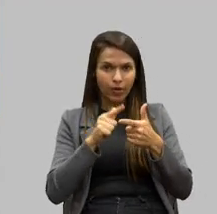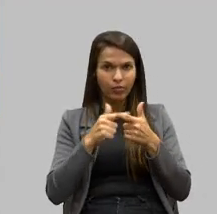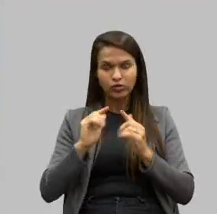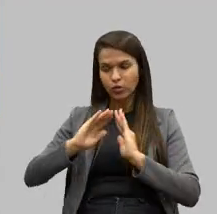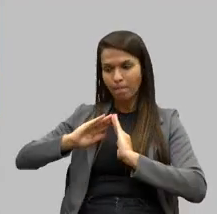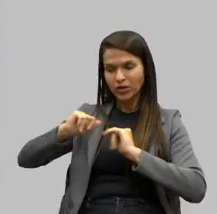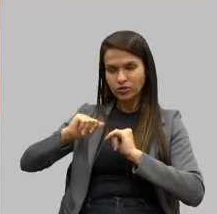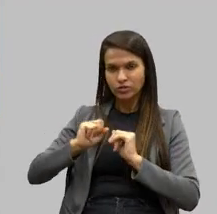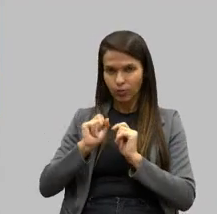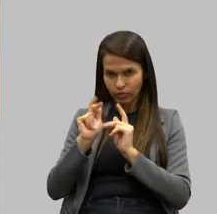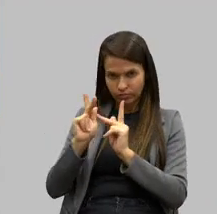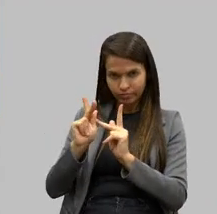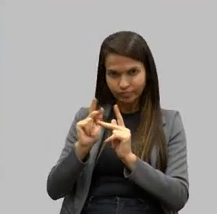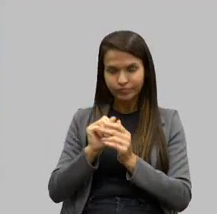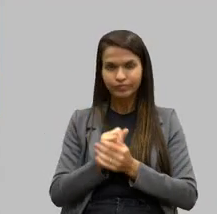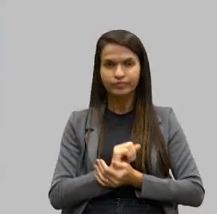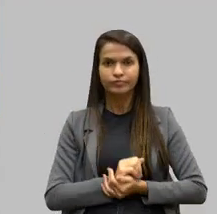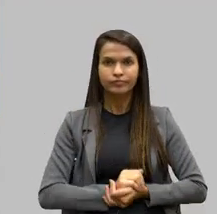Está bom?